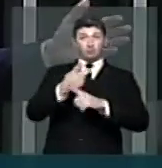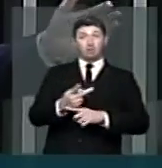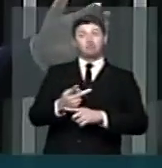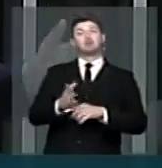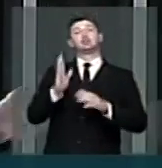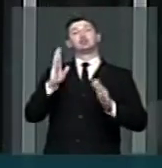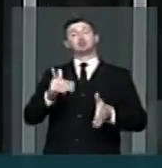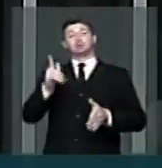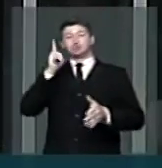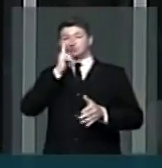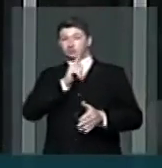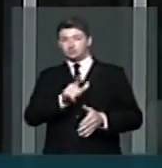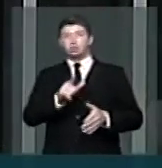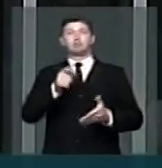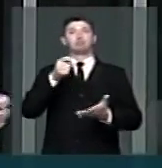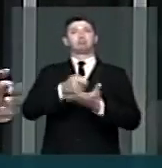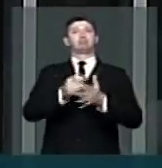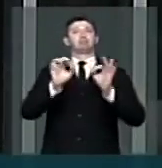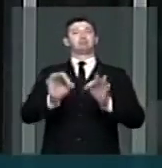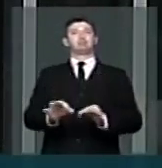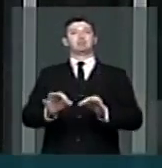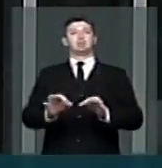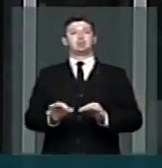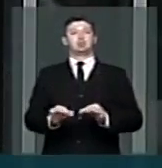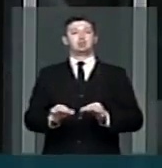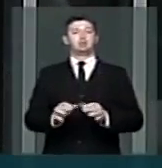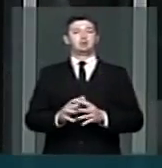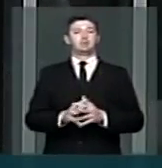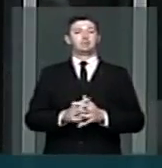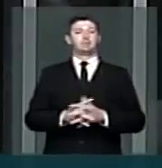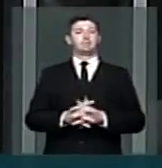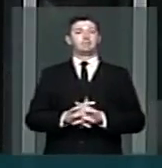está obtido e consolidado, é não haver mais distinção entre